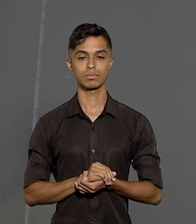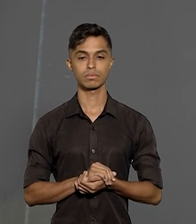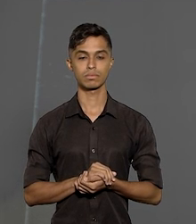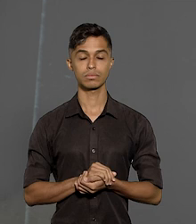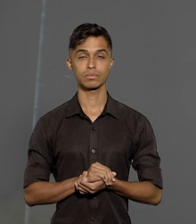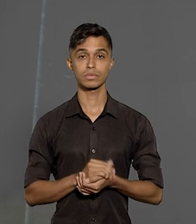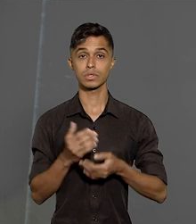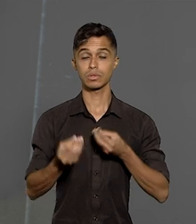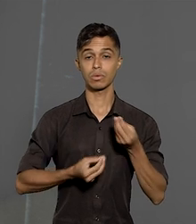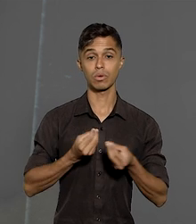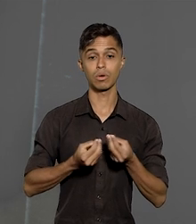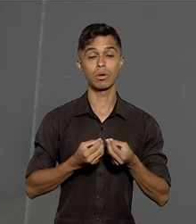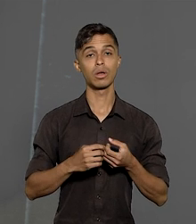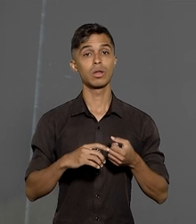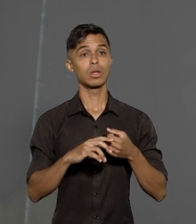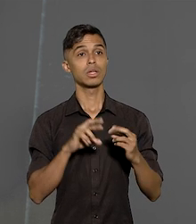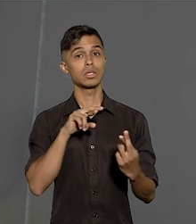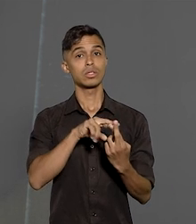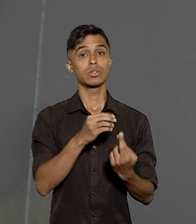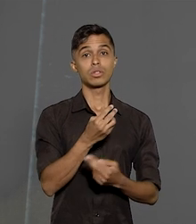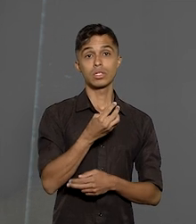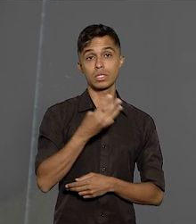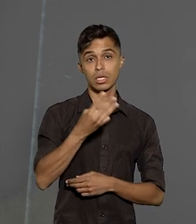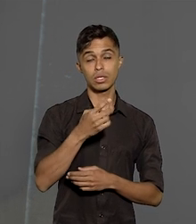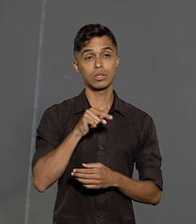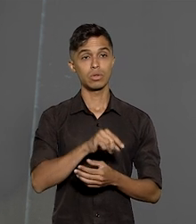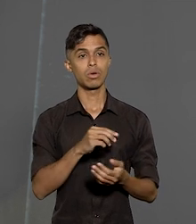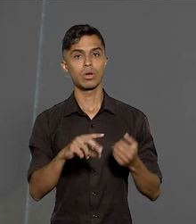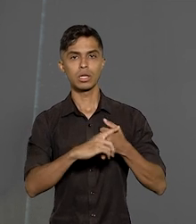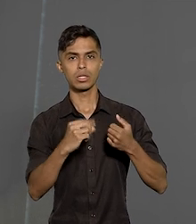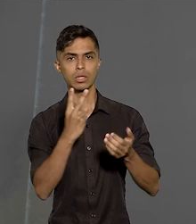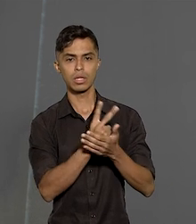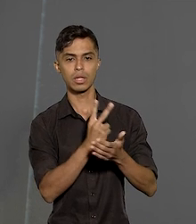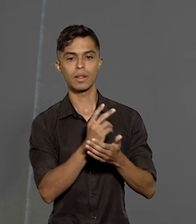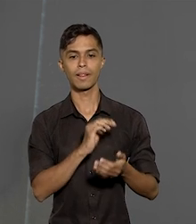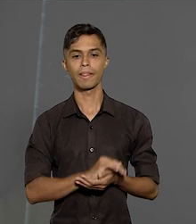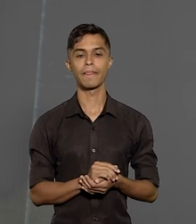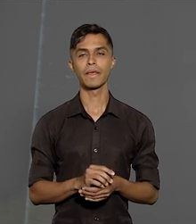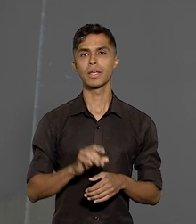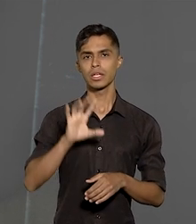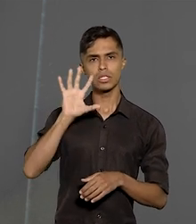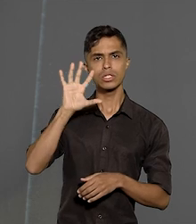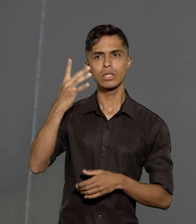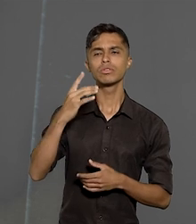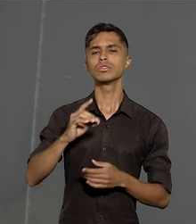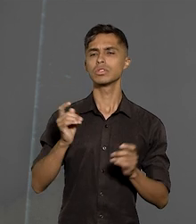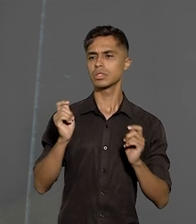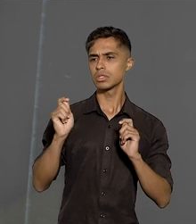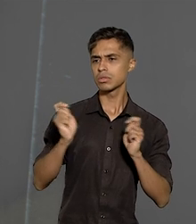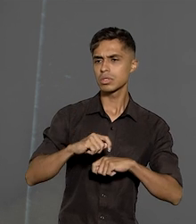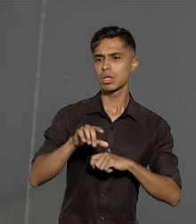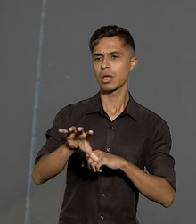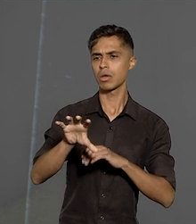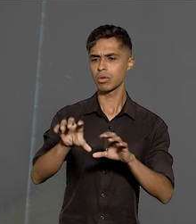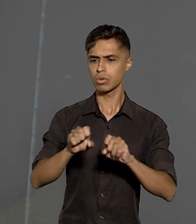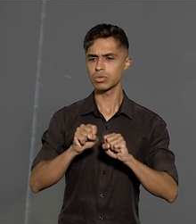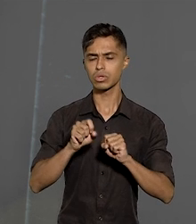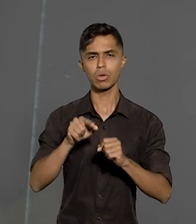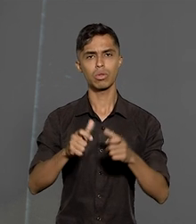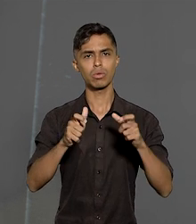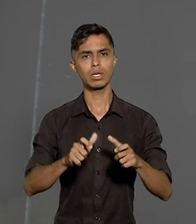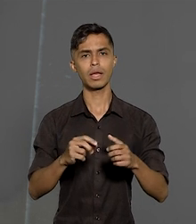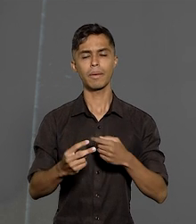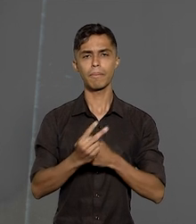E conforme o inciso 3 do mesmo artigo, o direito de escolher uma acomodação específica se estende para a